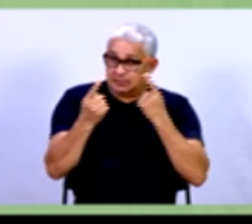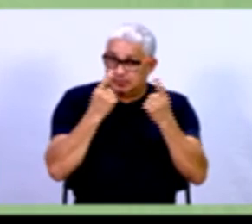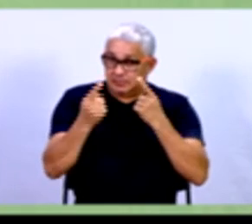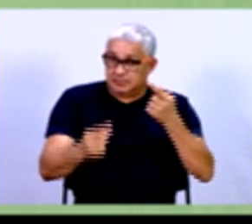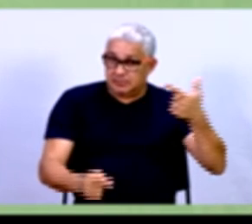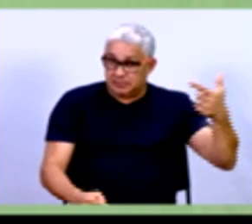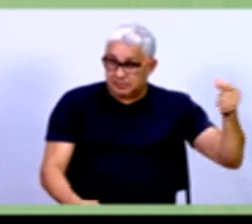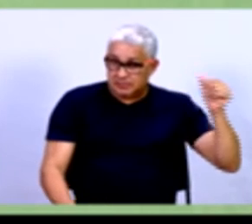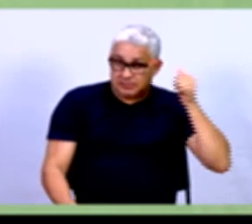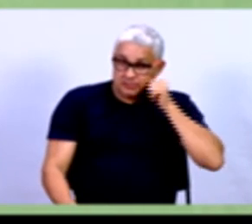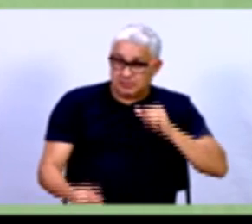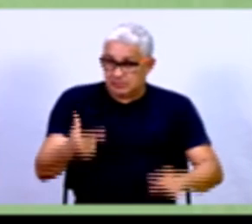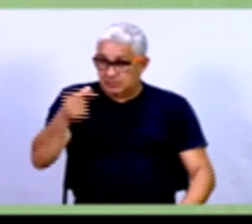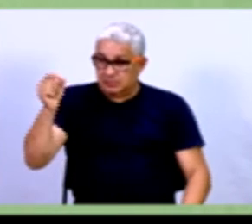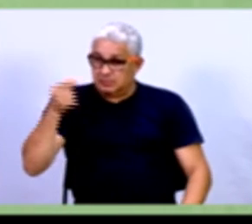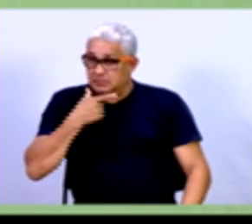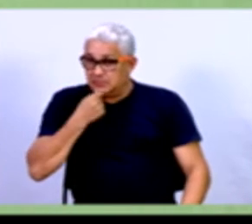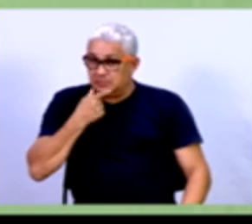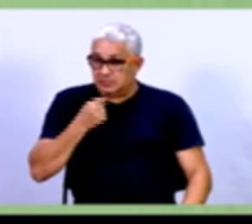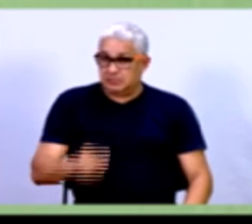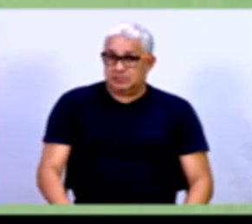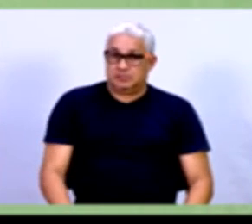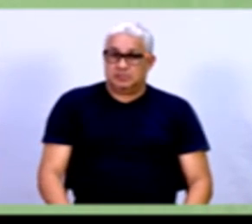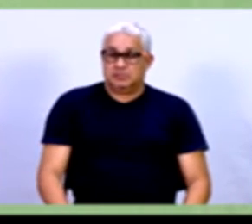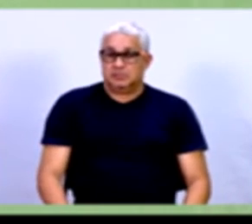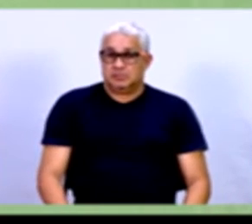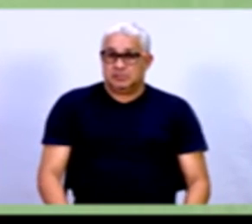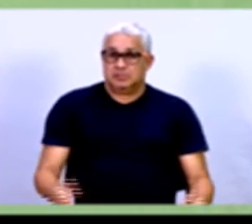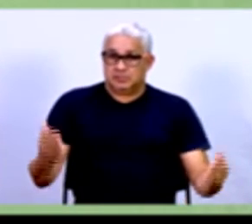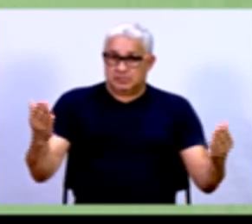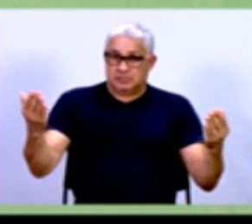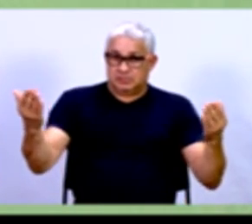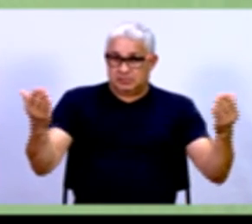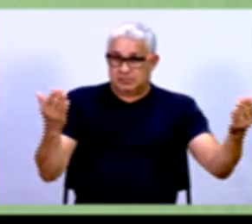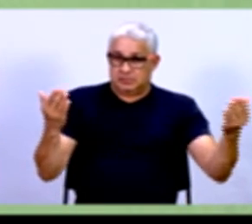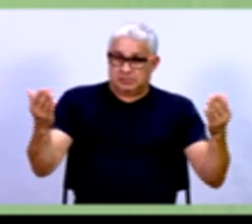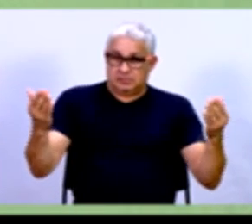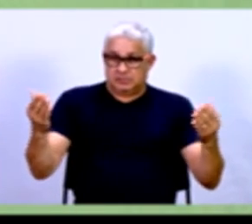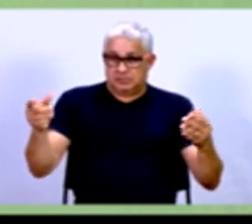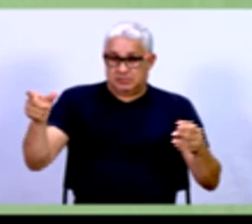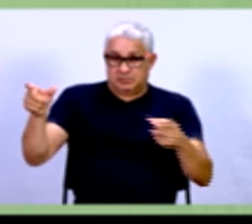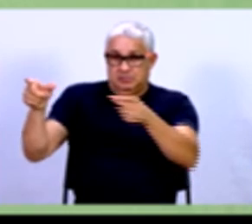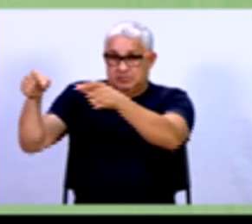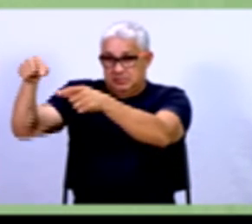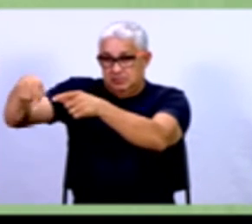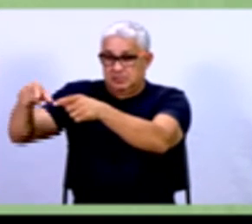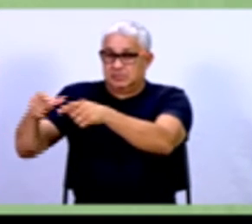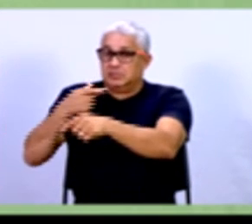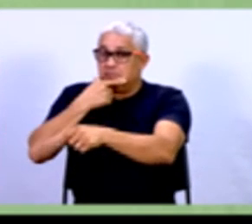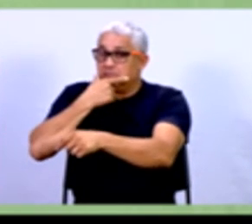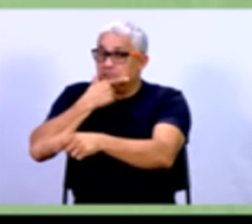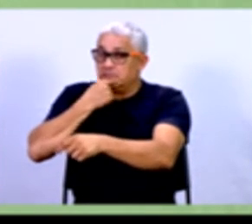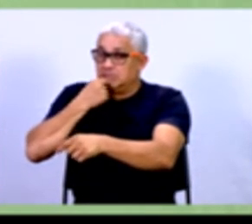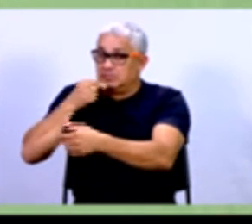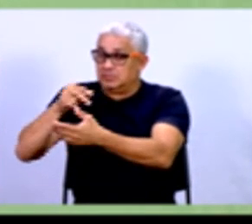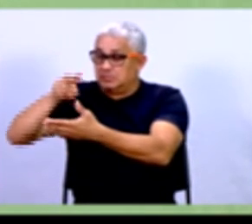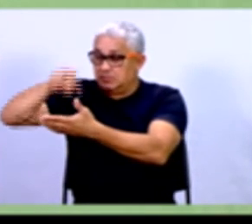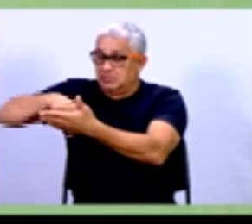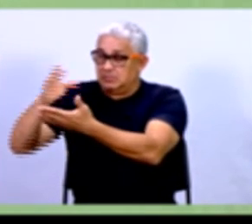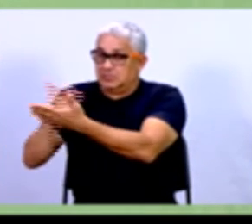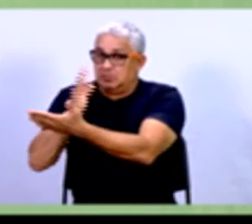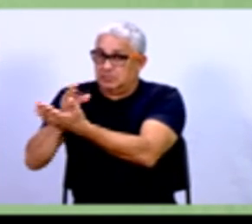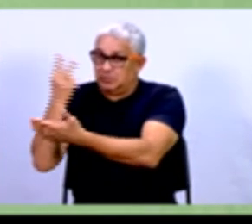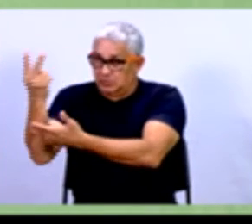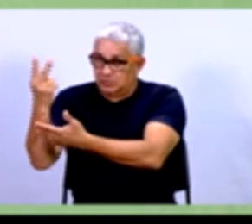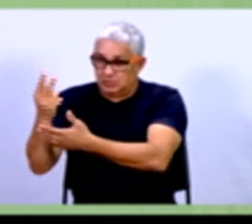e 200 homens da cidade X e verificou-se que entre os homens a média de leitura foi de 2 livros e entre as